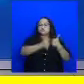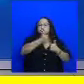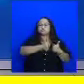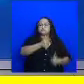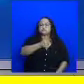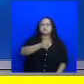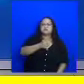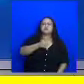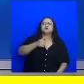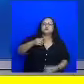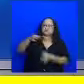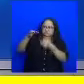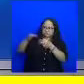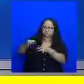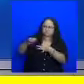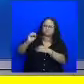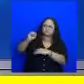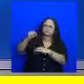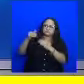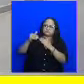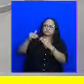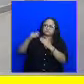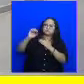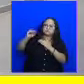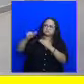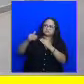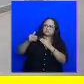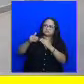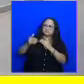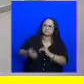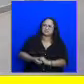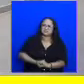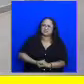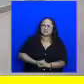confirmam? Sim, confirmo. Sim, confirmo. Obrigado pelas confirmações.